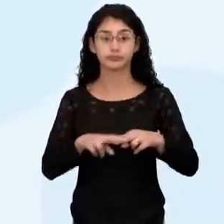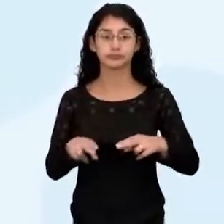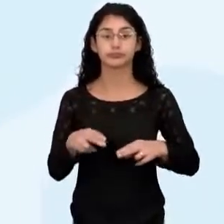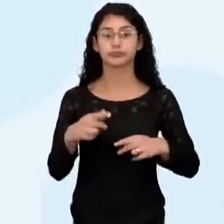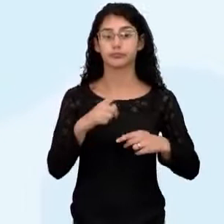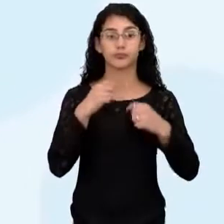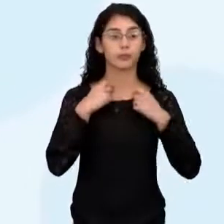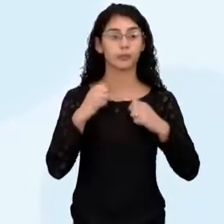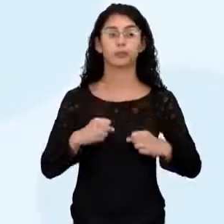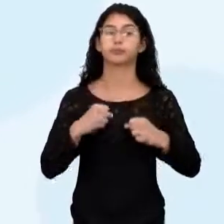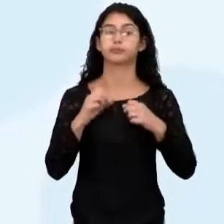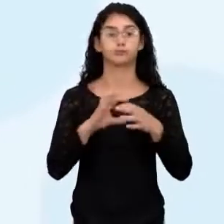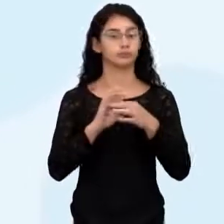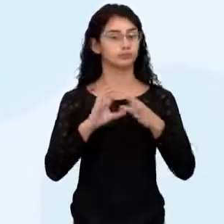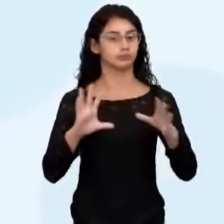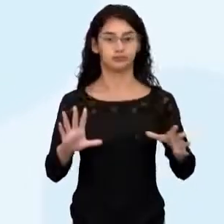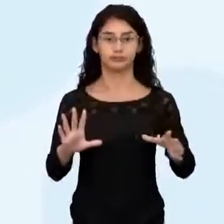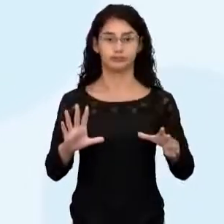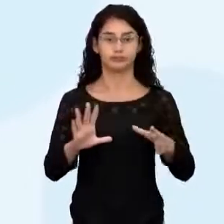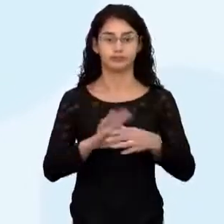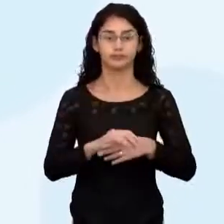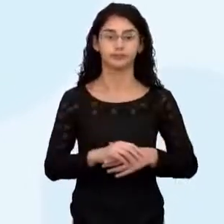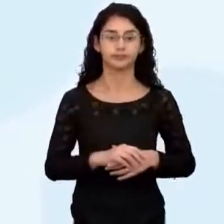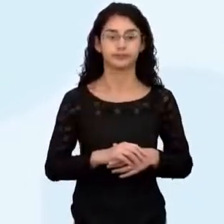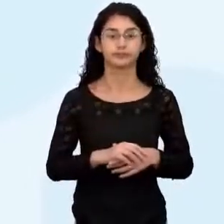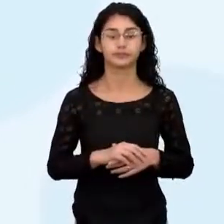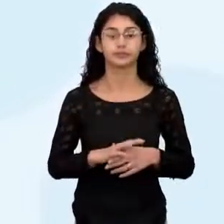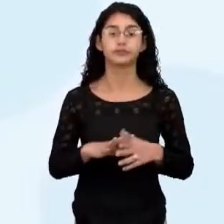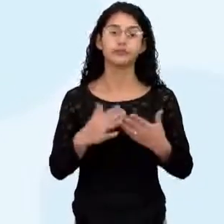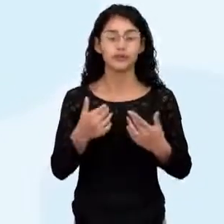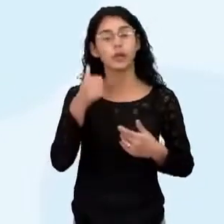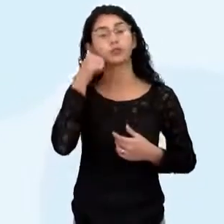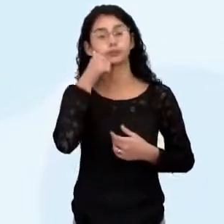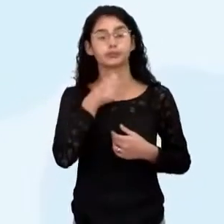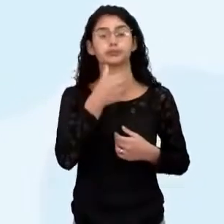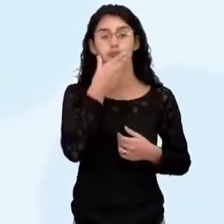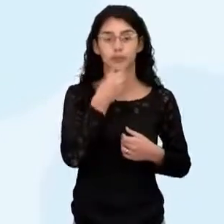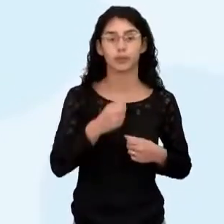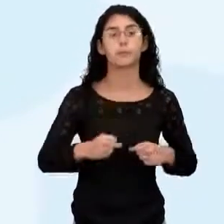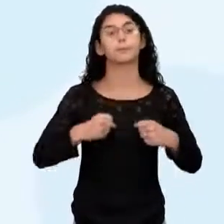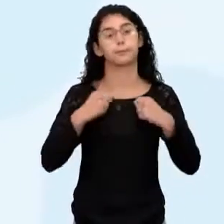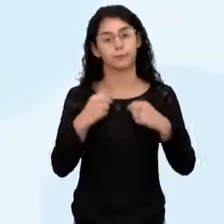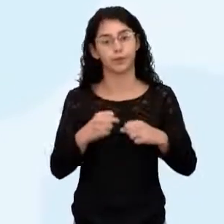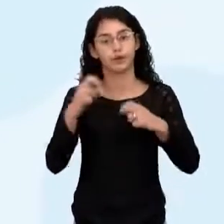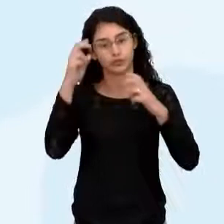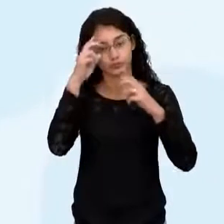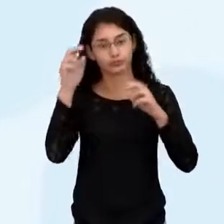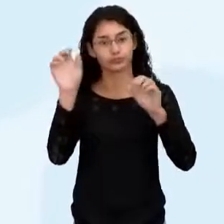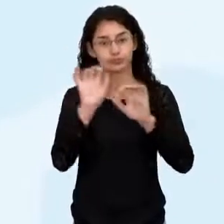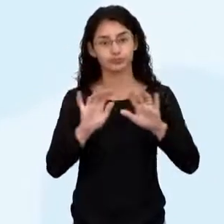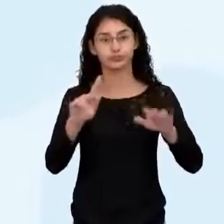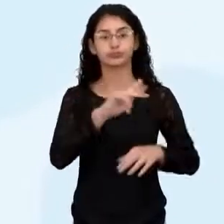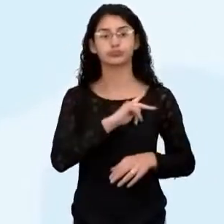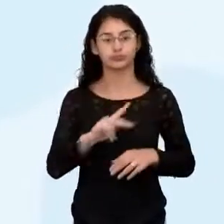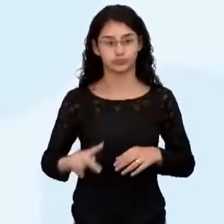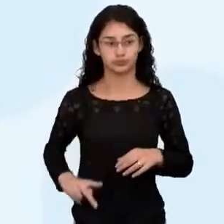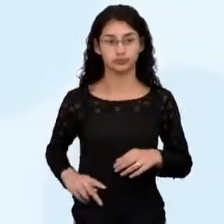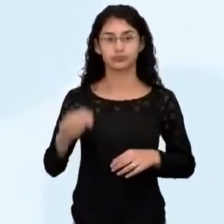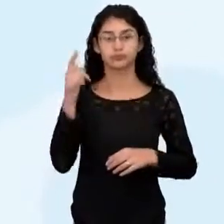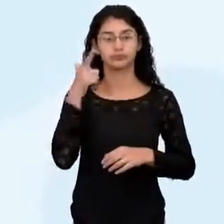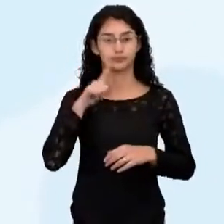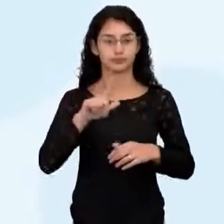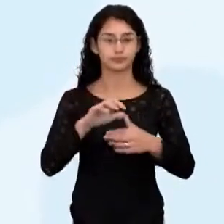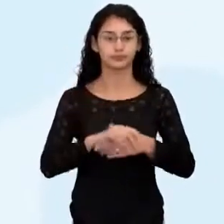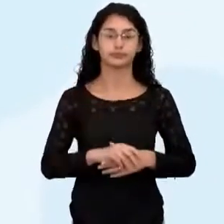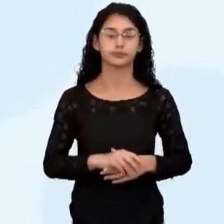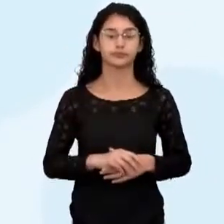não possam realizar esse projeto de vida. Então, meninos e meninas podem sonhar em ser presidentes da República. O que ele